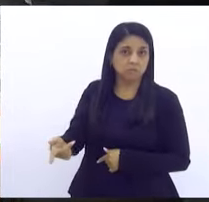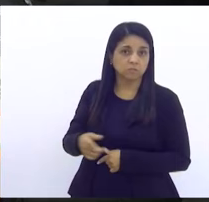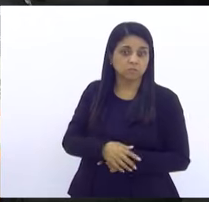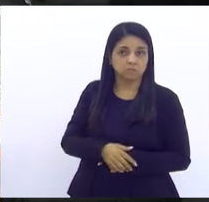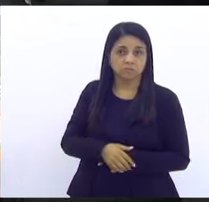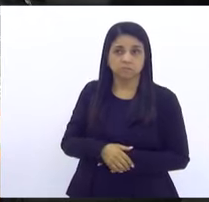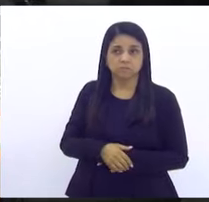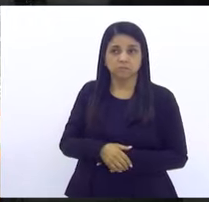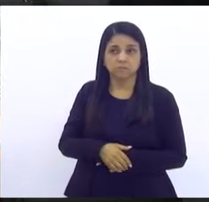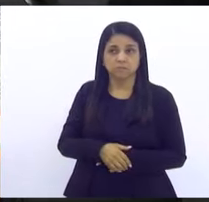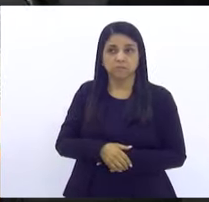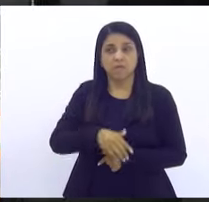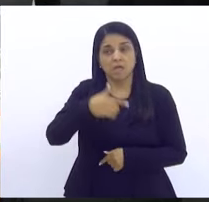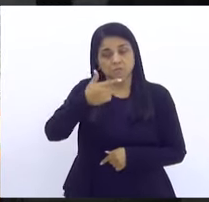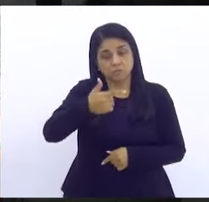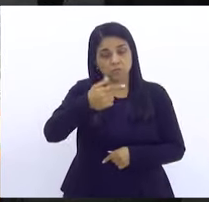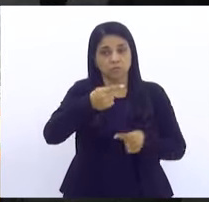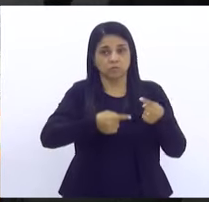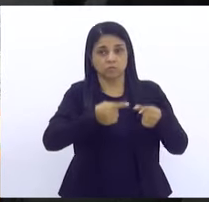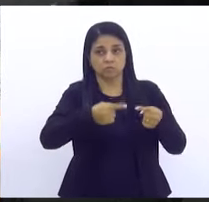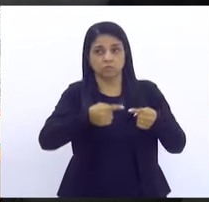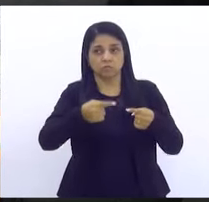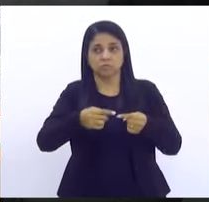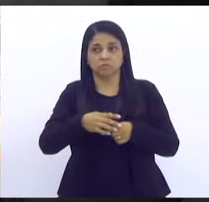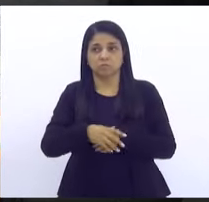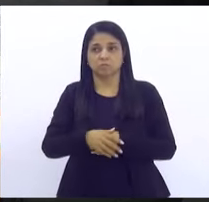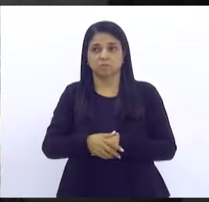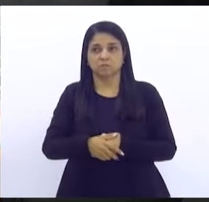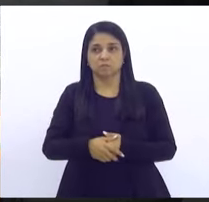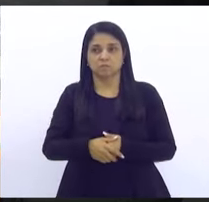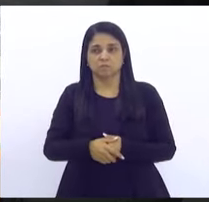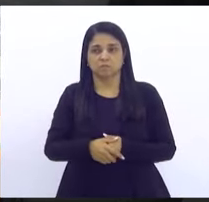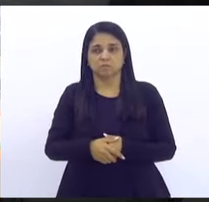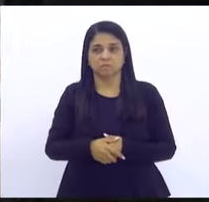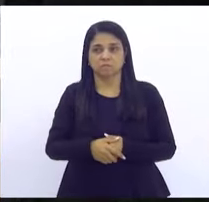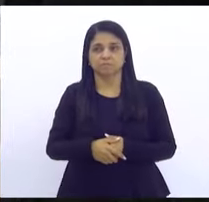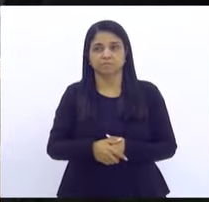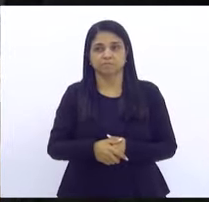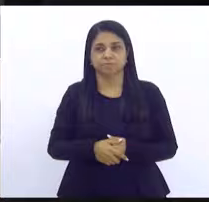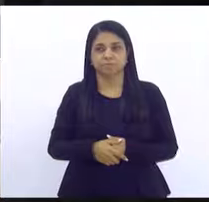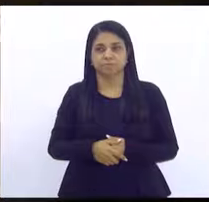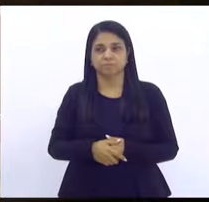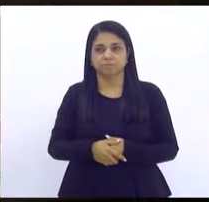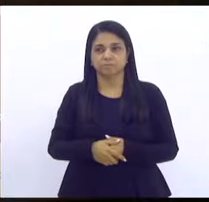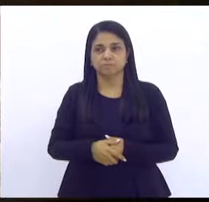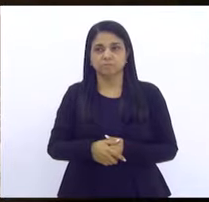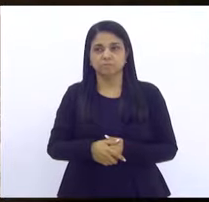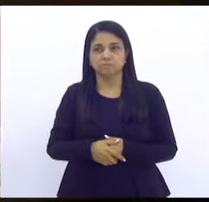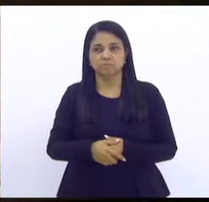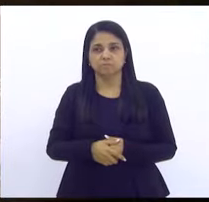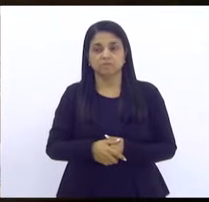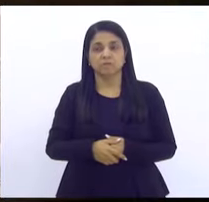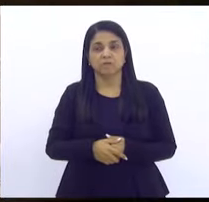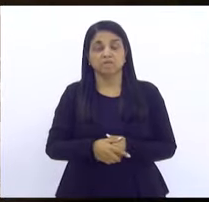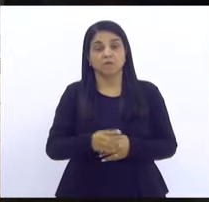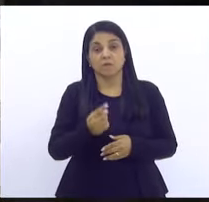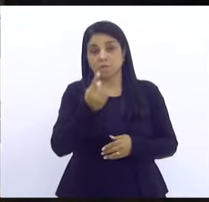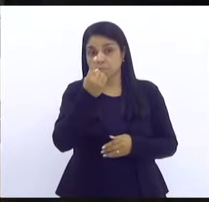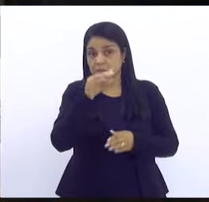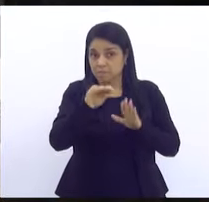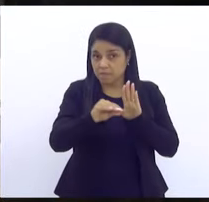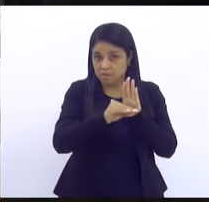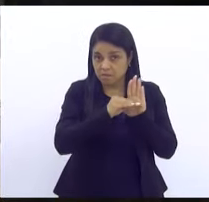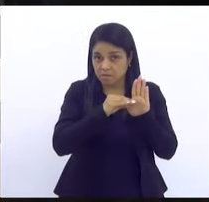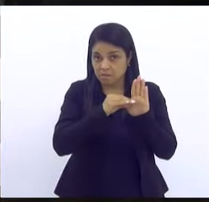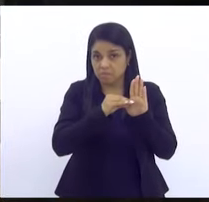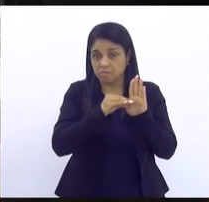Não, querido, é a segunda. Pô. Aqui eu estou lendo. Foi emendado em primeira. Está em